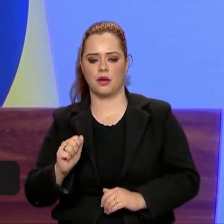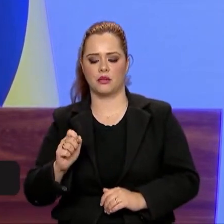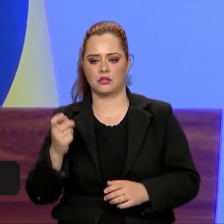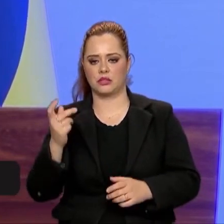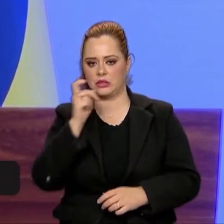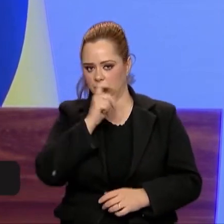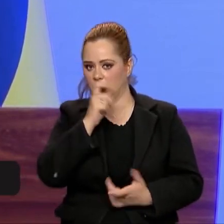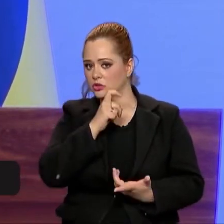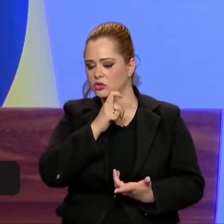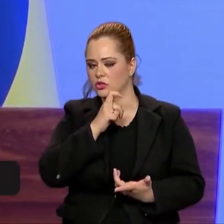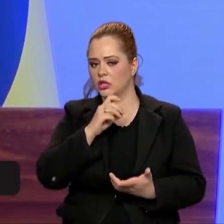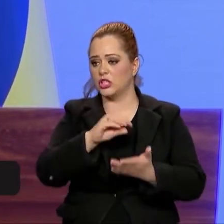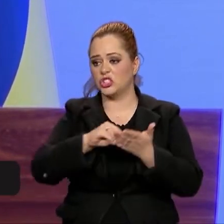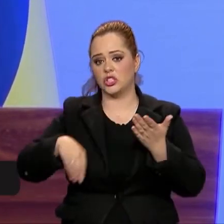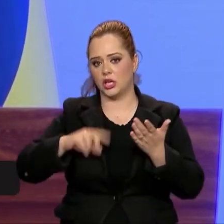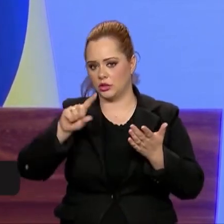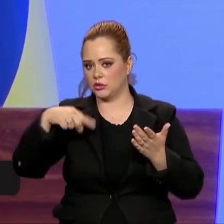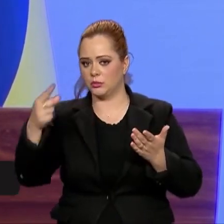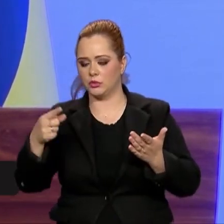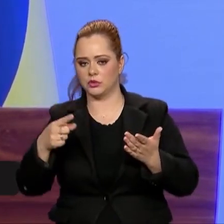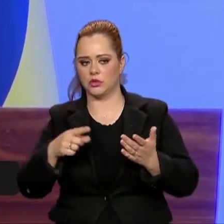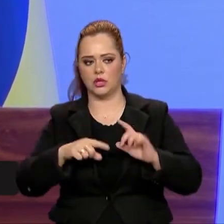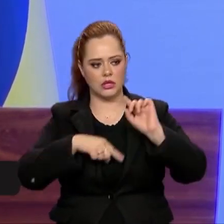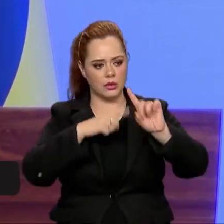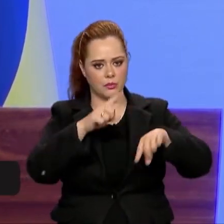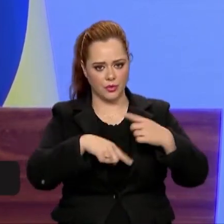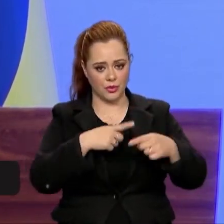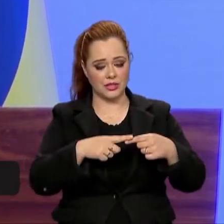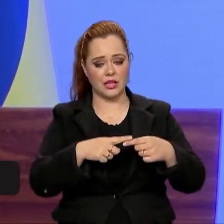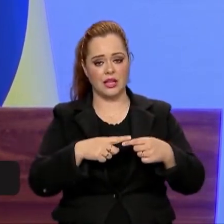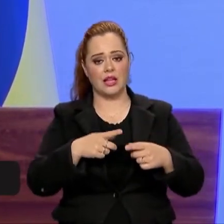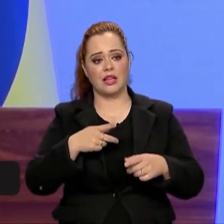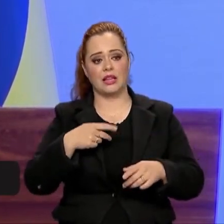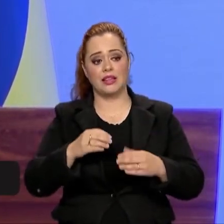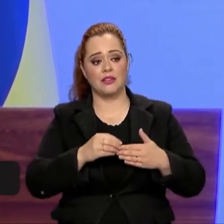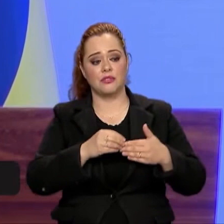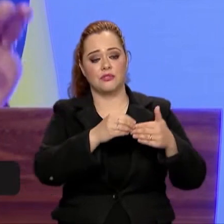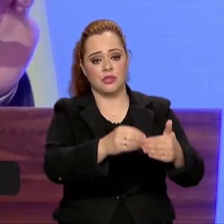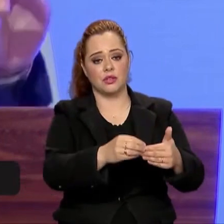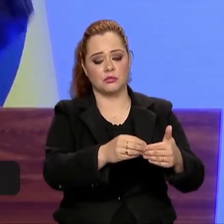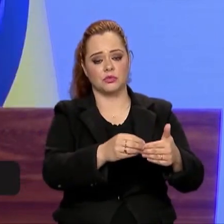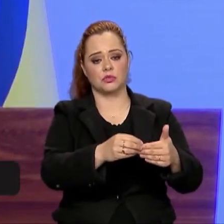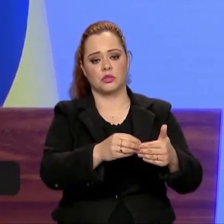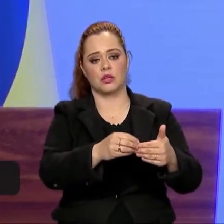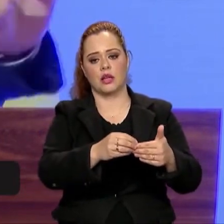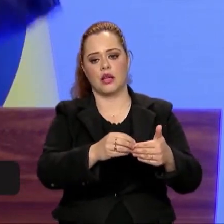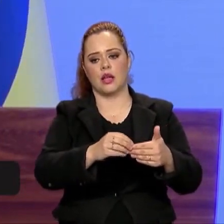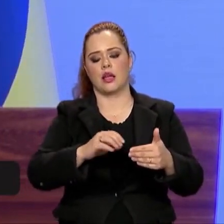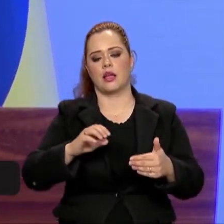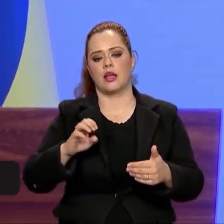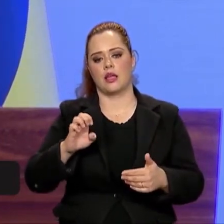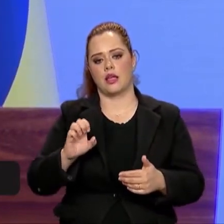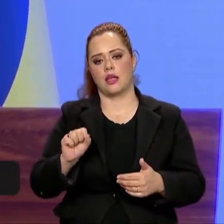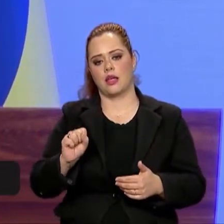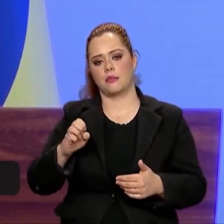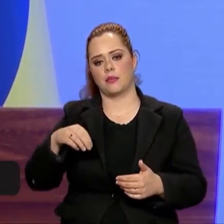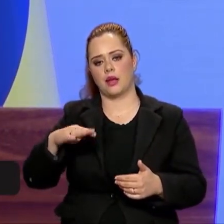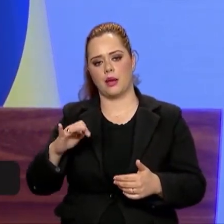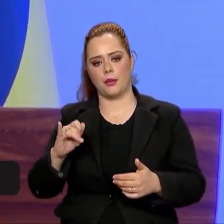depois. E quando nós levamos a Embrapa para Gana, era porque a gente tinha certeza que a savana